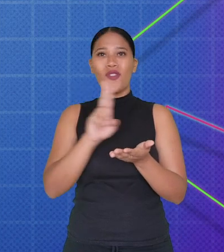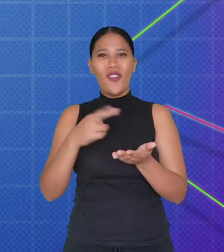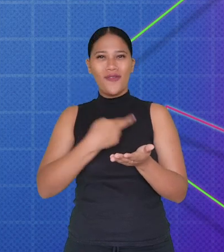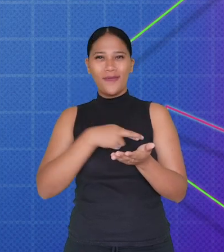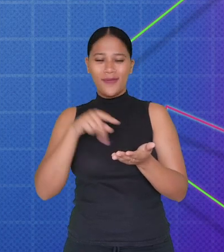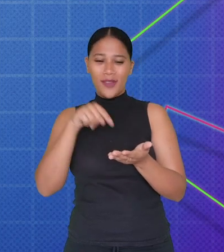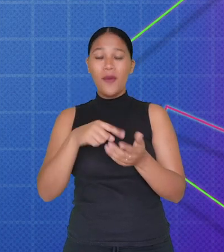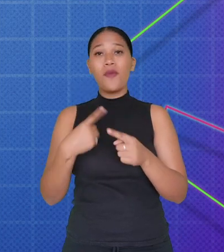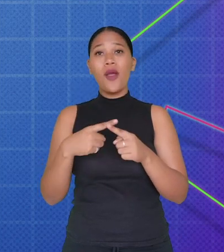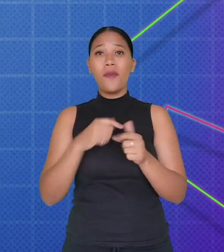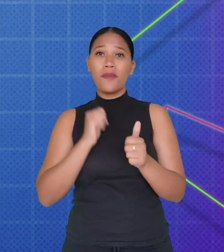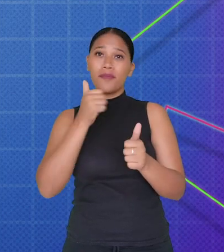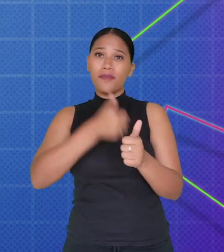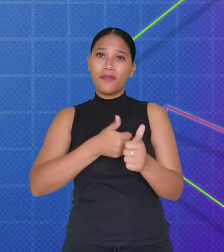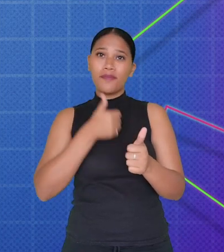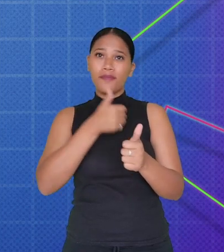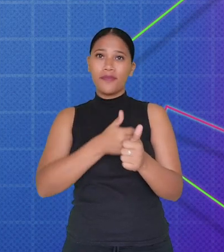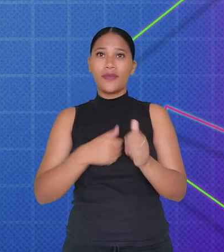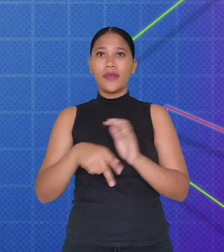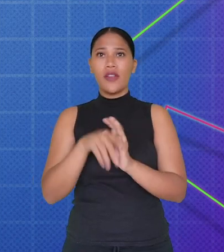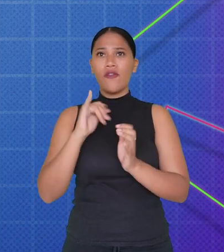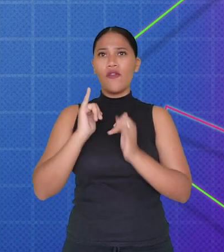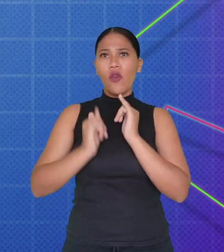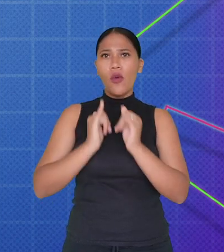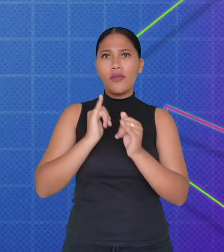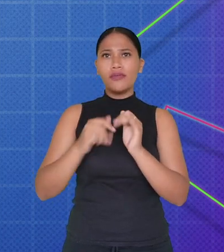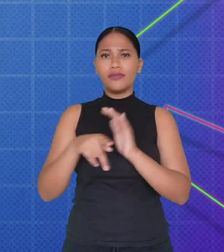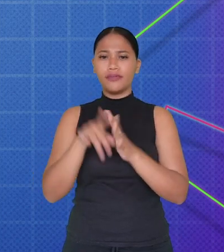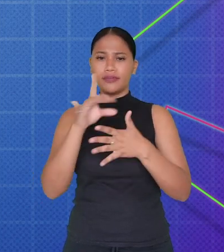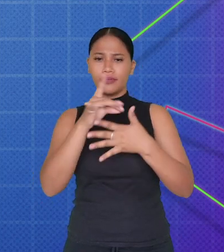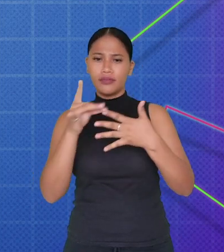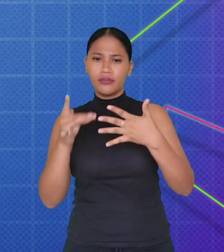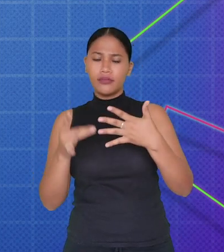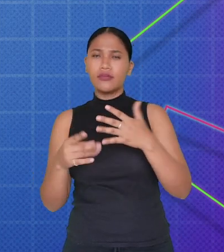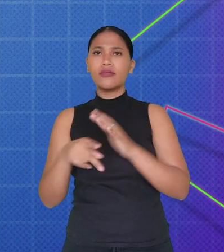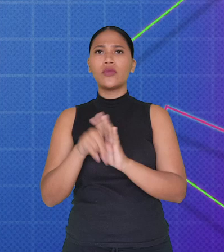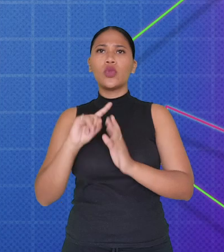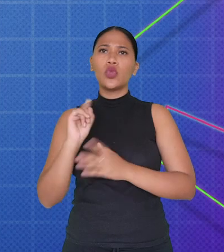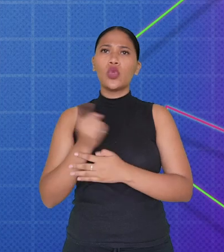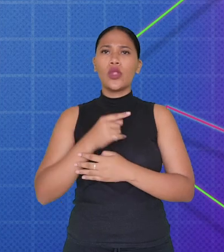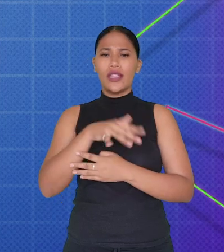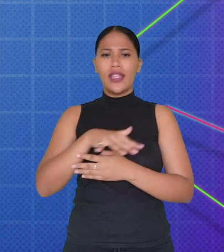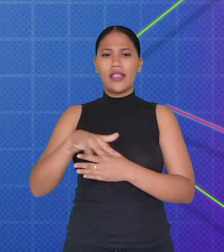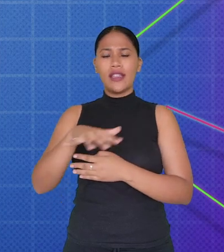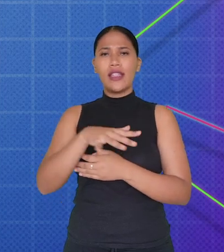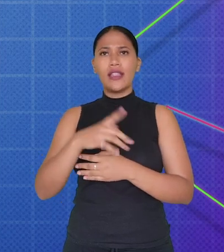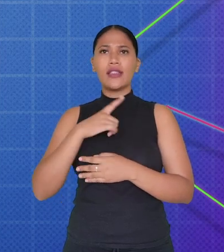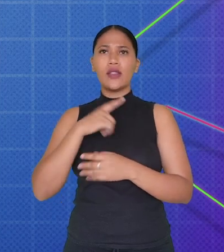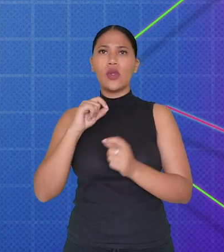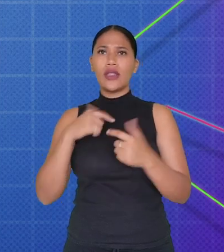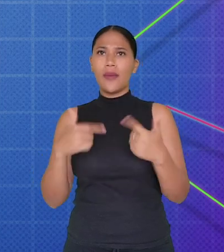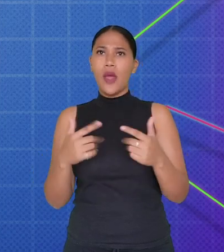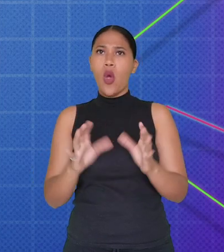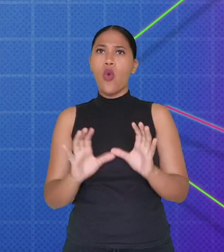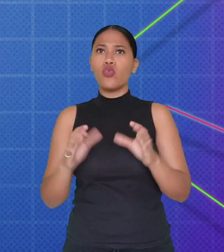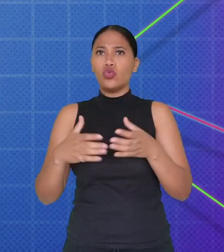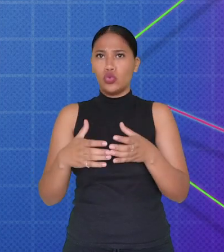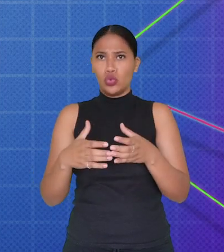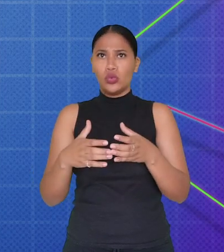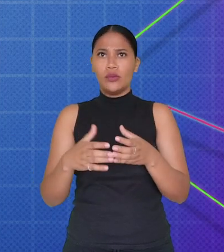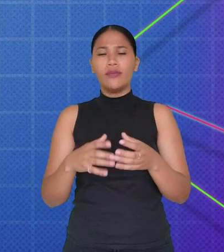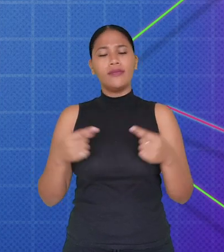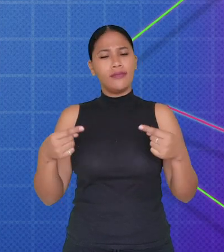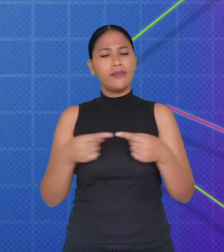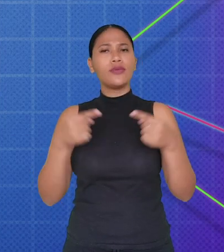a principal referência para a equipe de desenvolvimento fornecendo informações detalhadas para que todas as áreas envolvidas possam trabalhar em